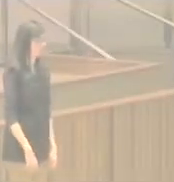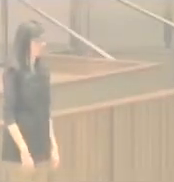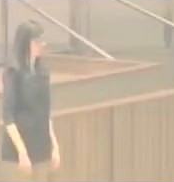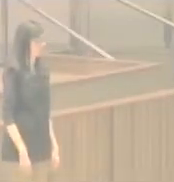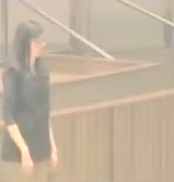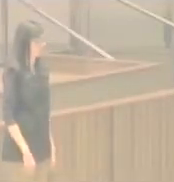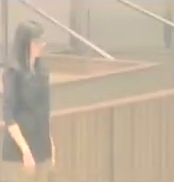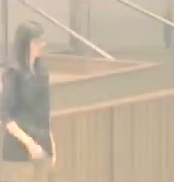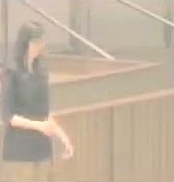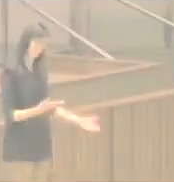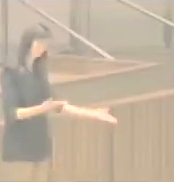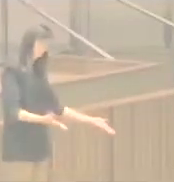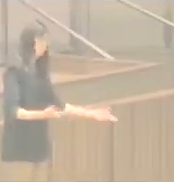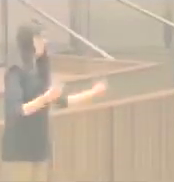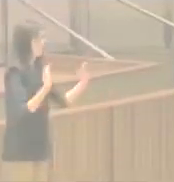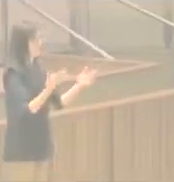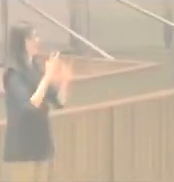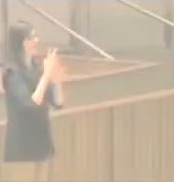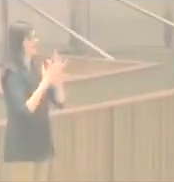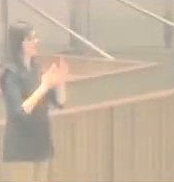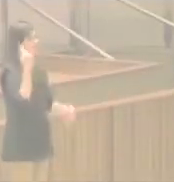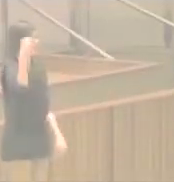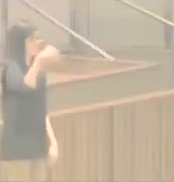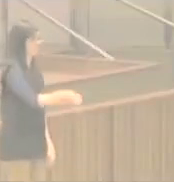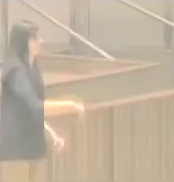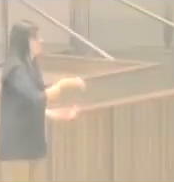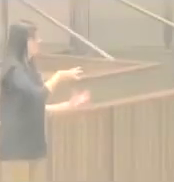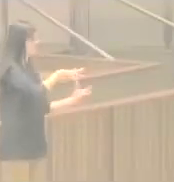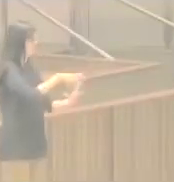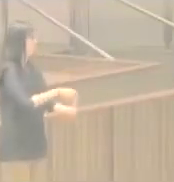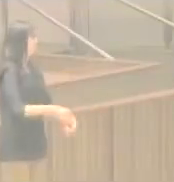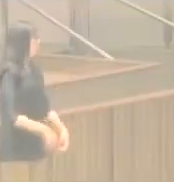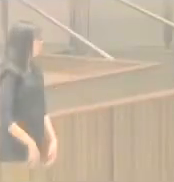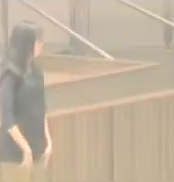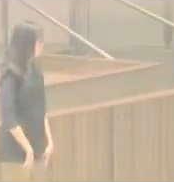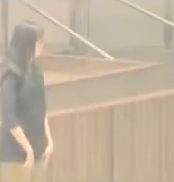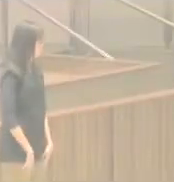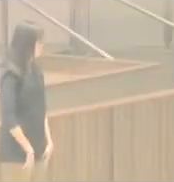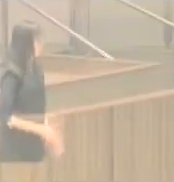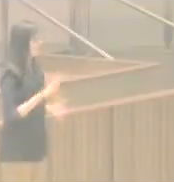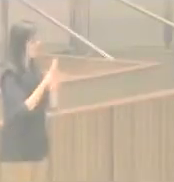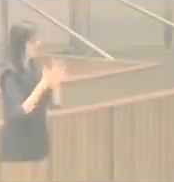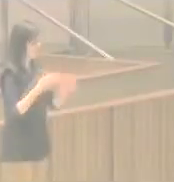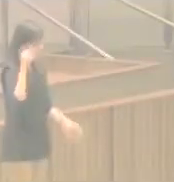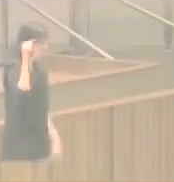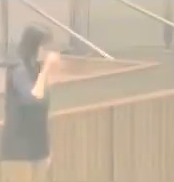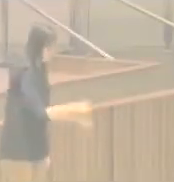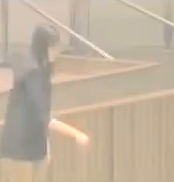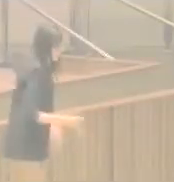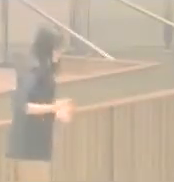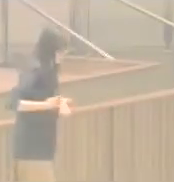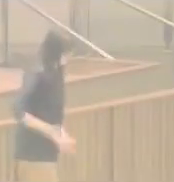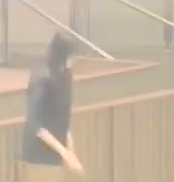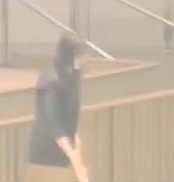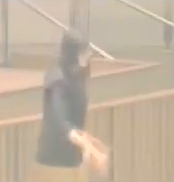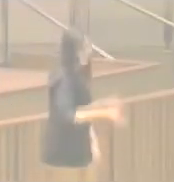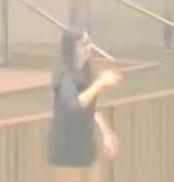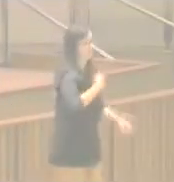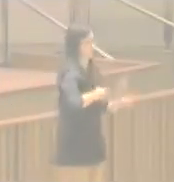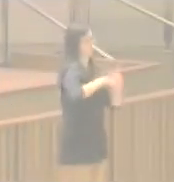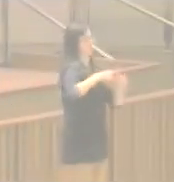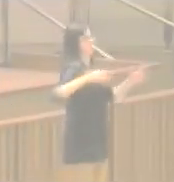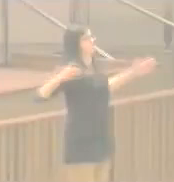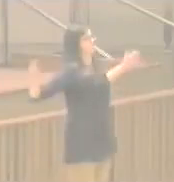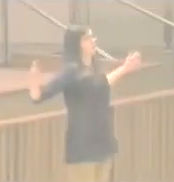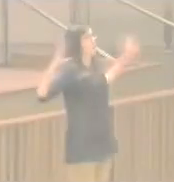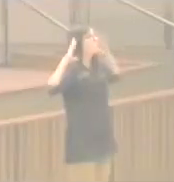Essa foi a razão porque Jesus veio a esse mundo. Ele veio e morreu na cruz do Calvário para